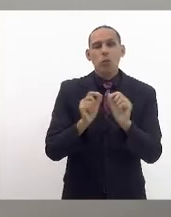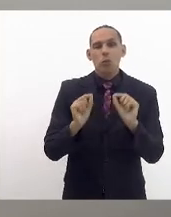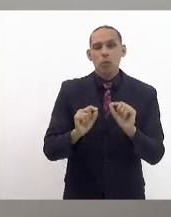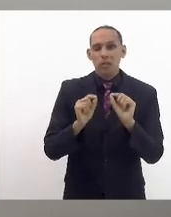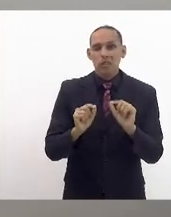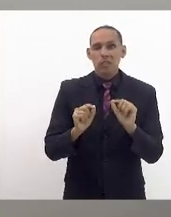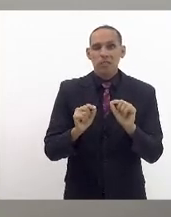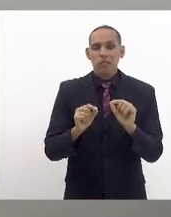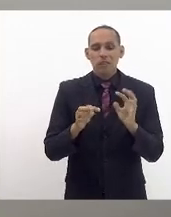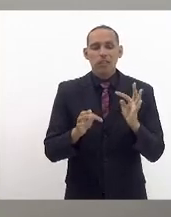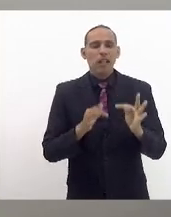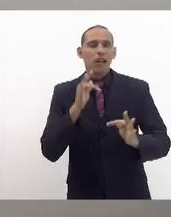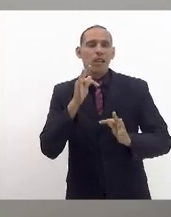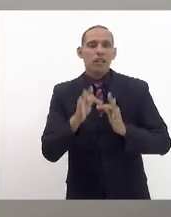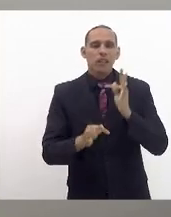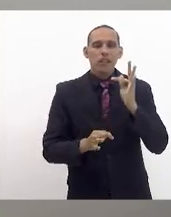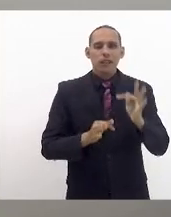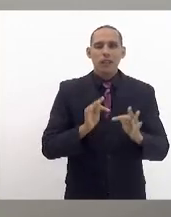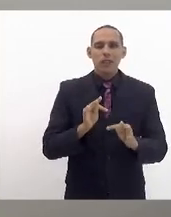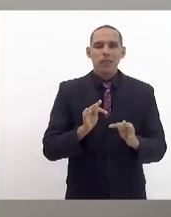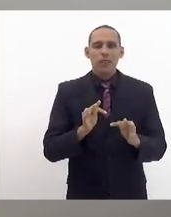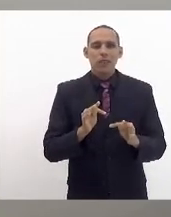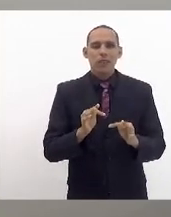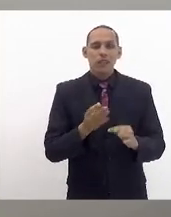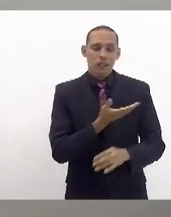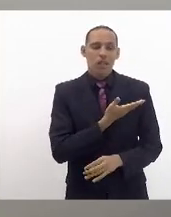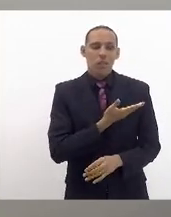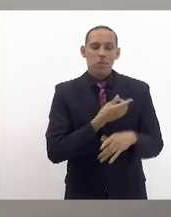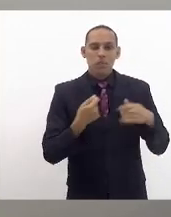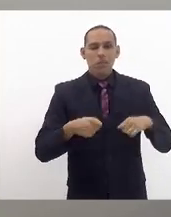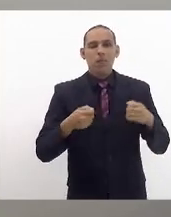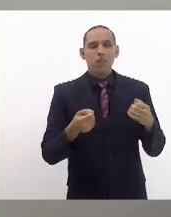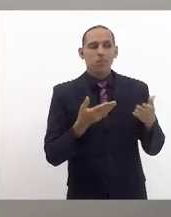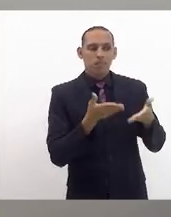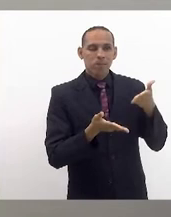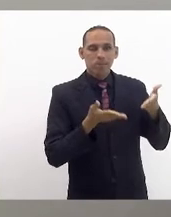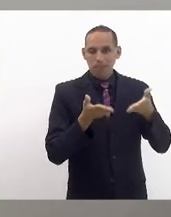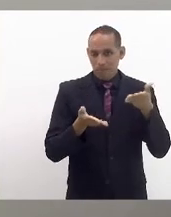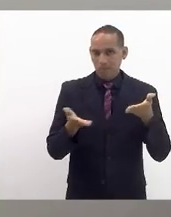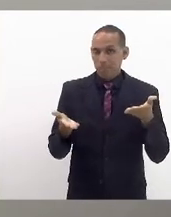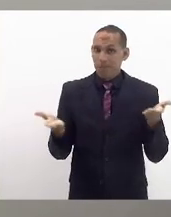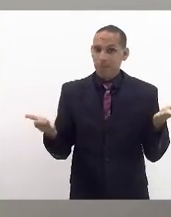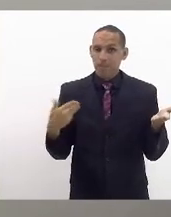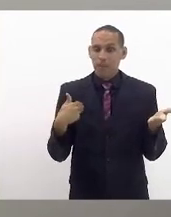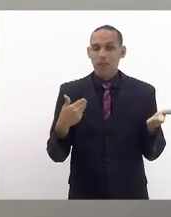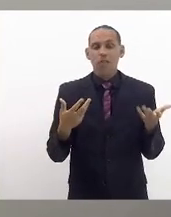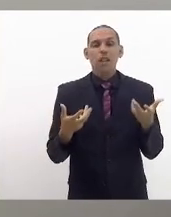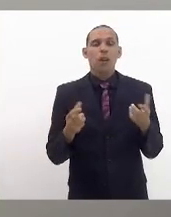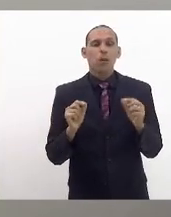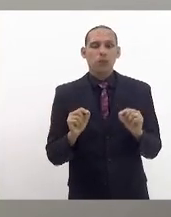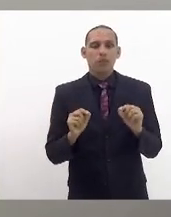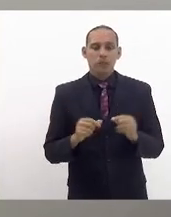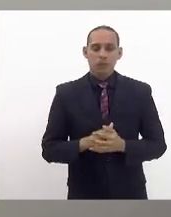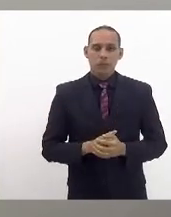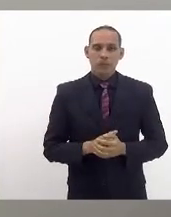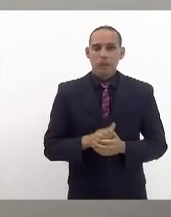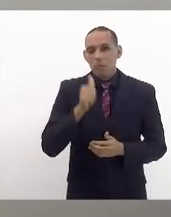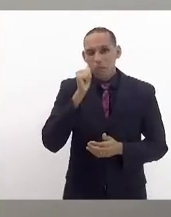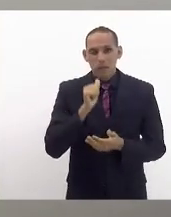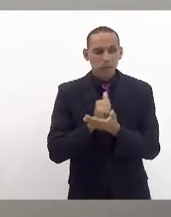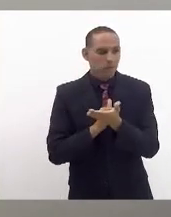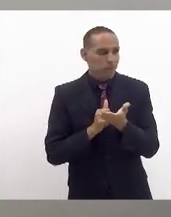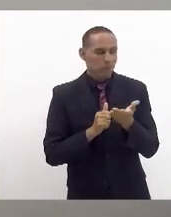assunto do tratamento que nós devemos ter com os colegas. Então, eu quero dizer o seguinte, as mulheres,